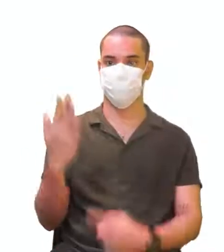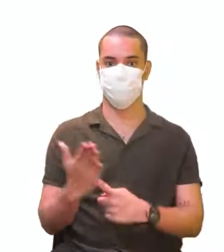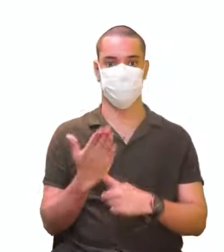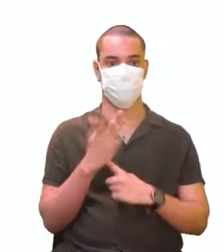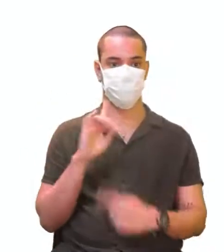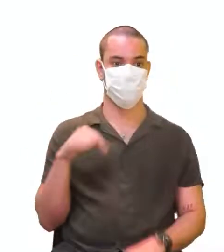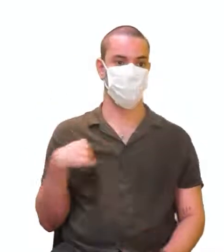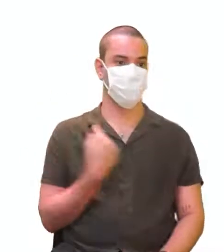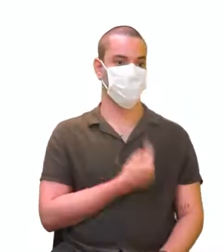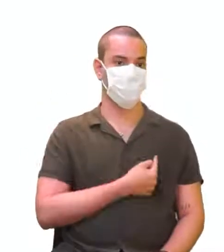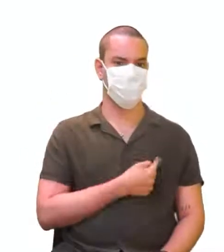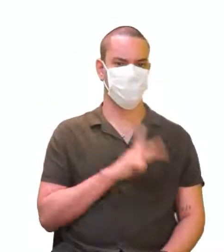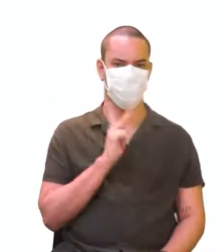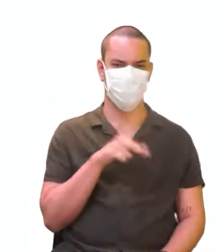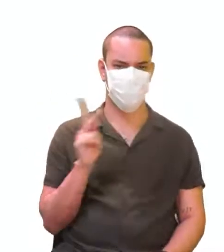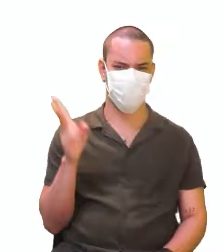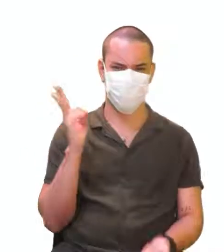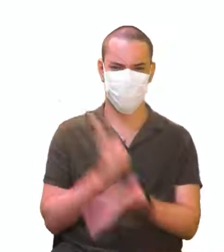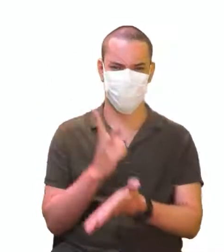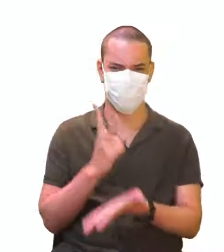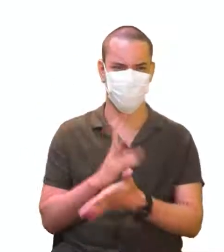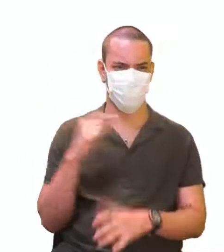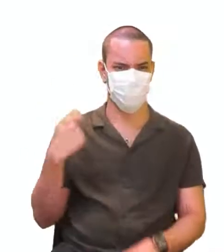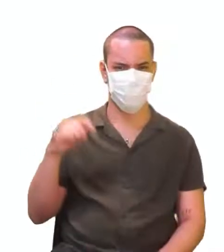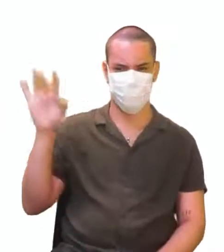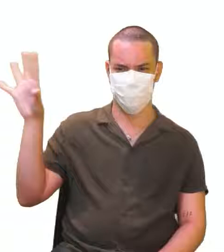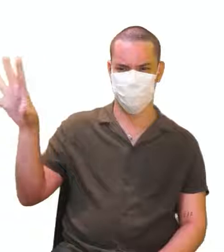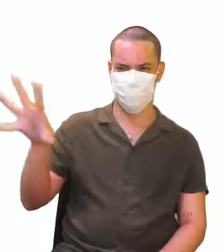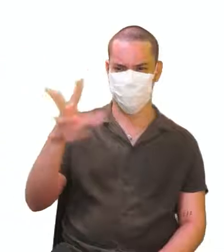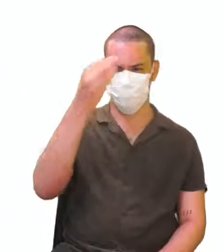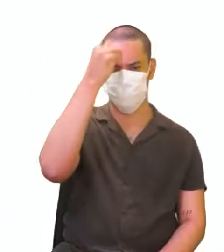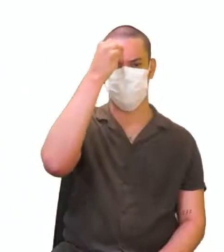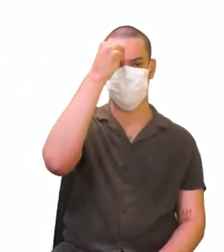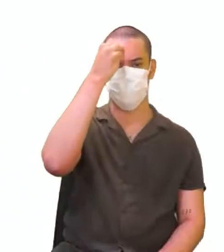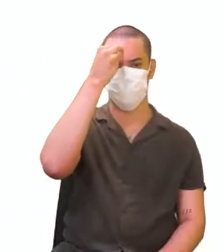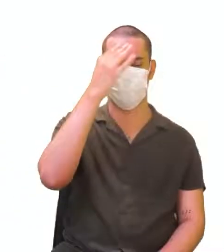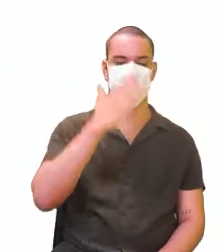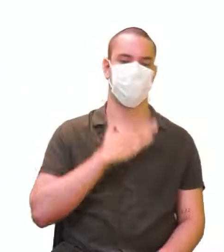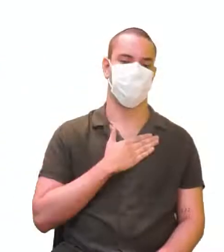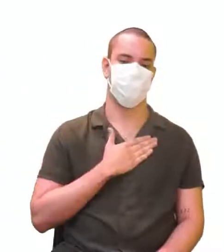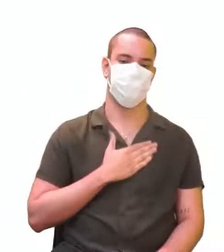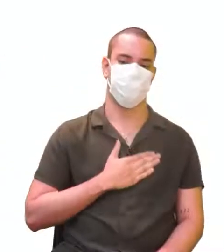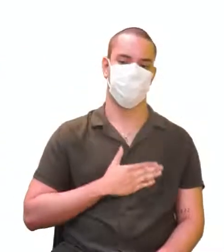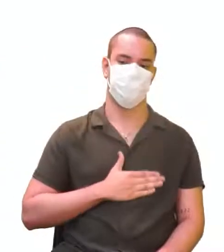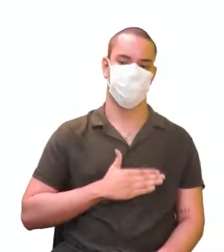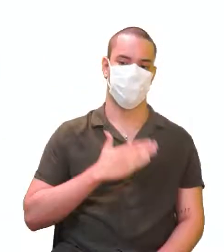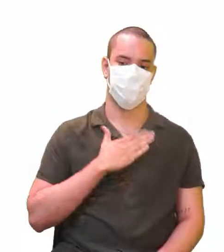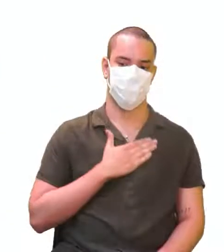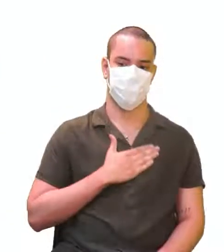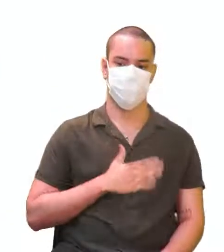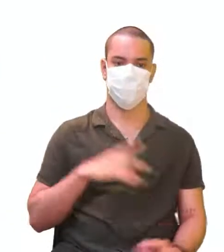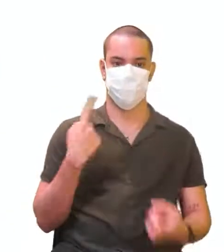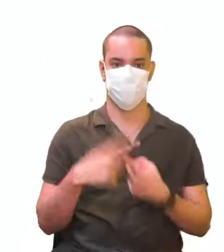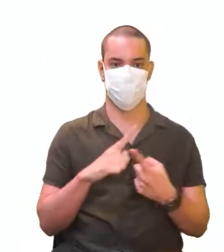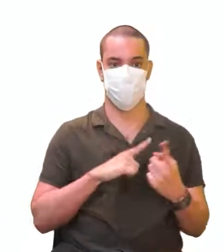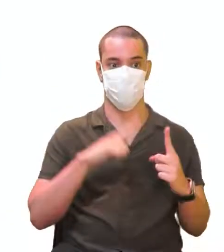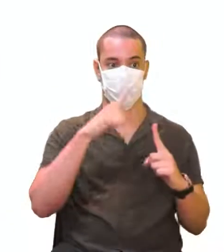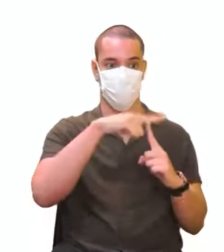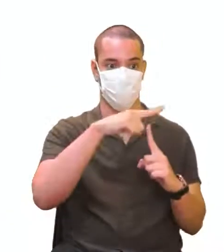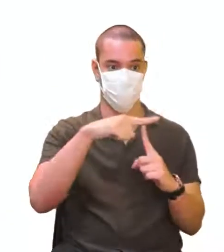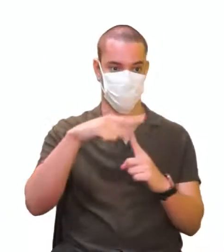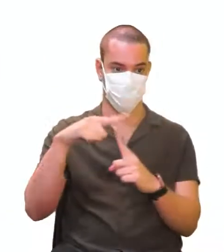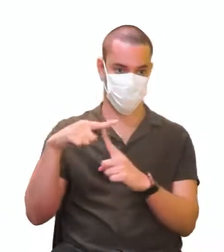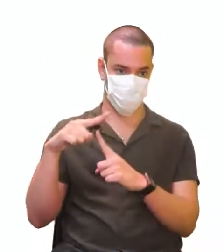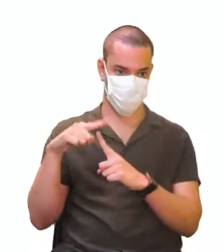gente, professora, tem que saber tudo que está aqui nessa tabela, calma o teu coração, tá? Então aqui a gente tem os tipos